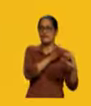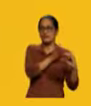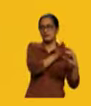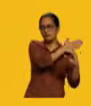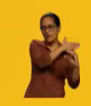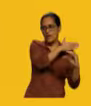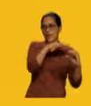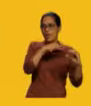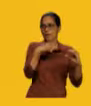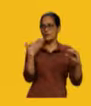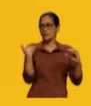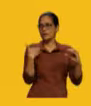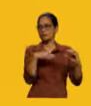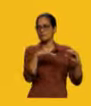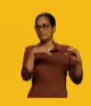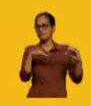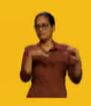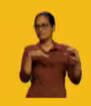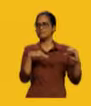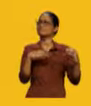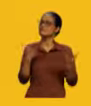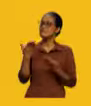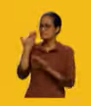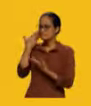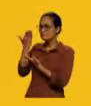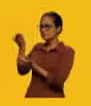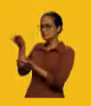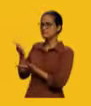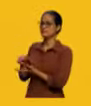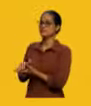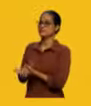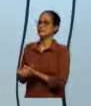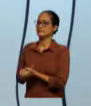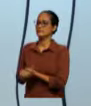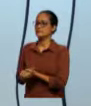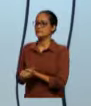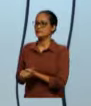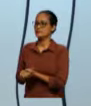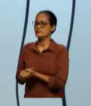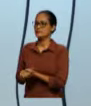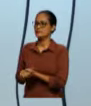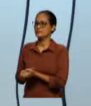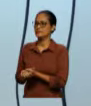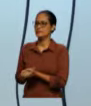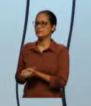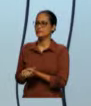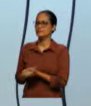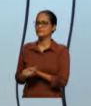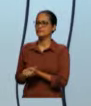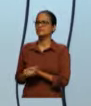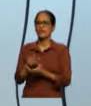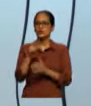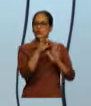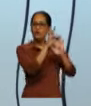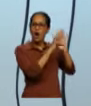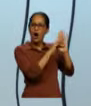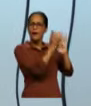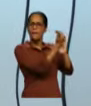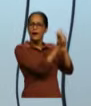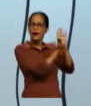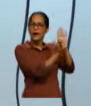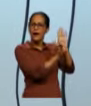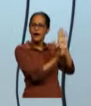do M é o quê? 1.000 menos 100, 900. Com essa forma e com essas